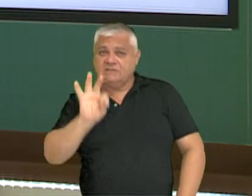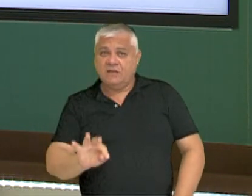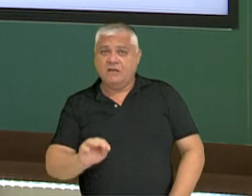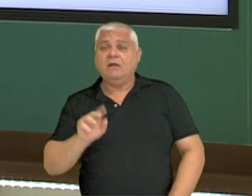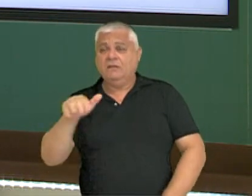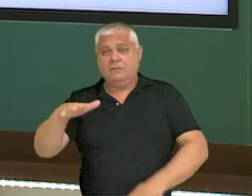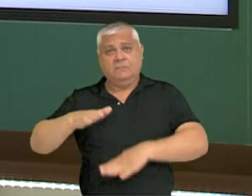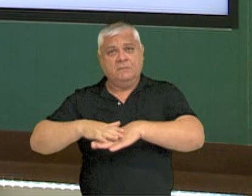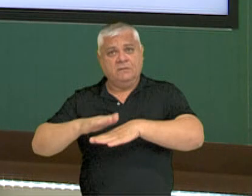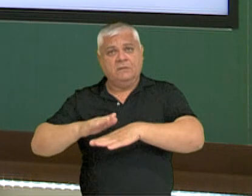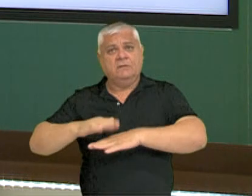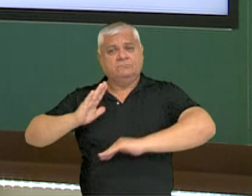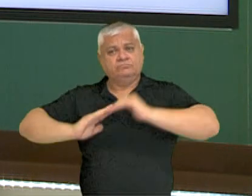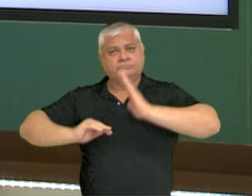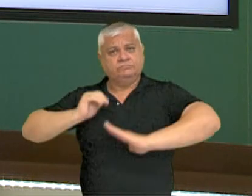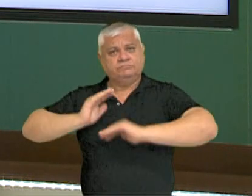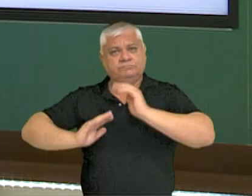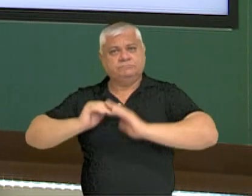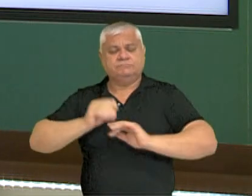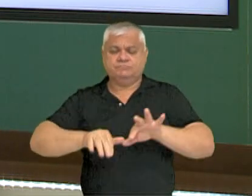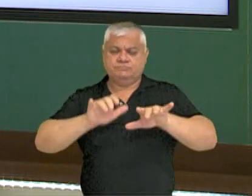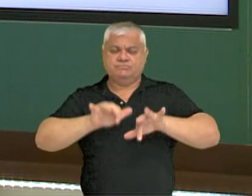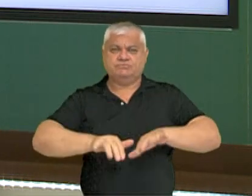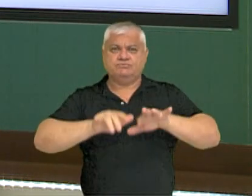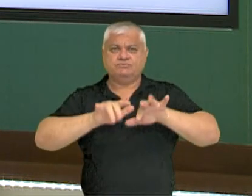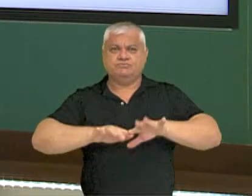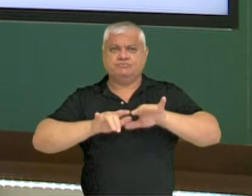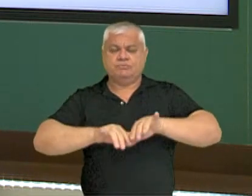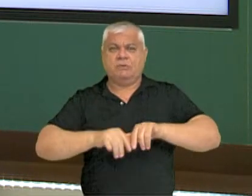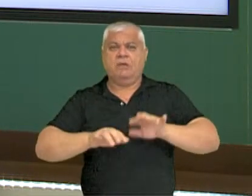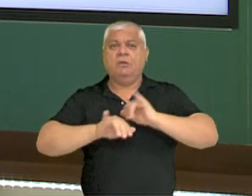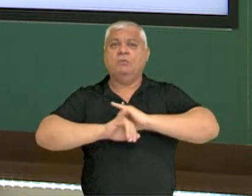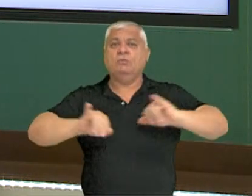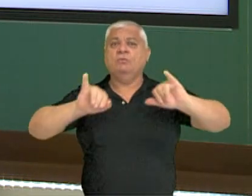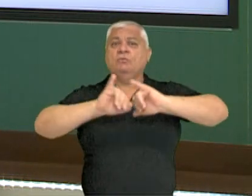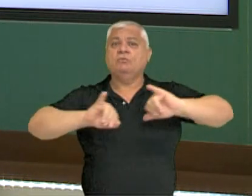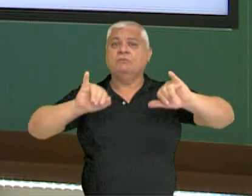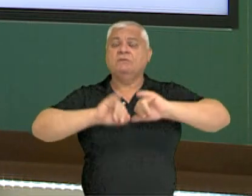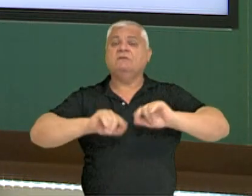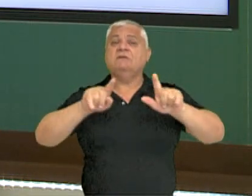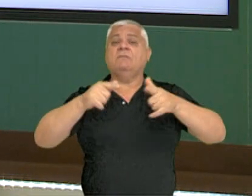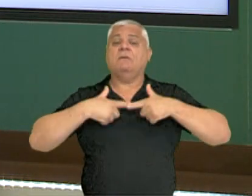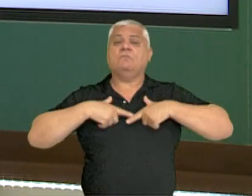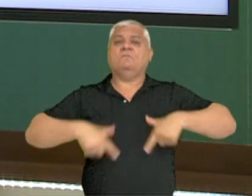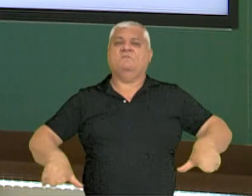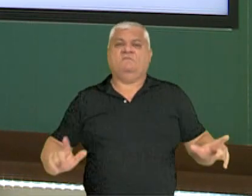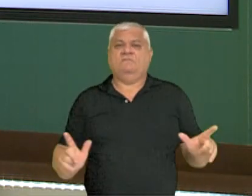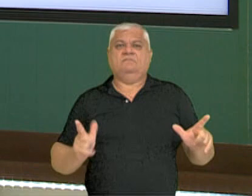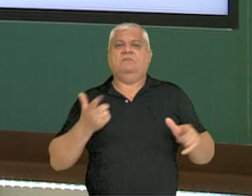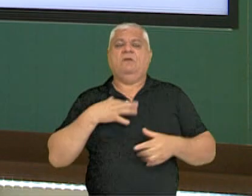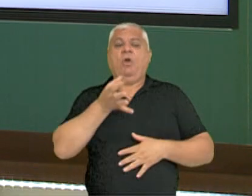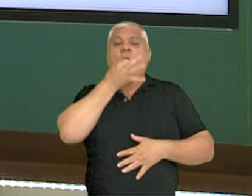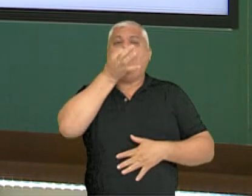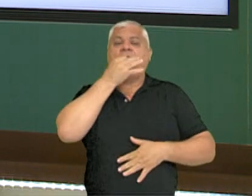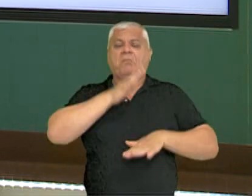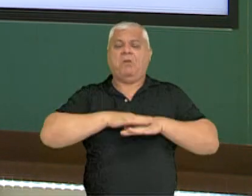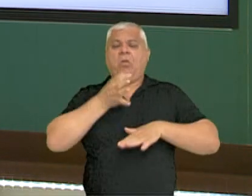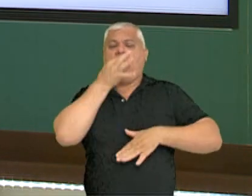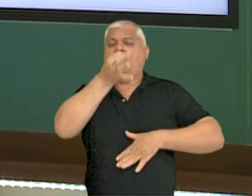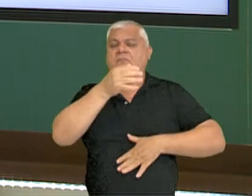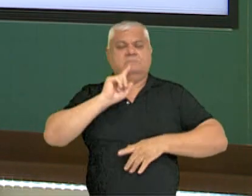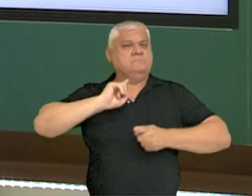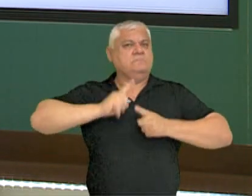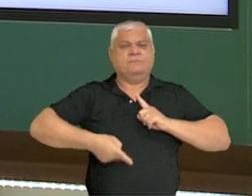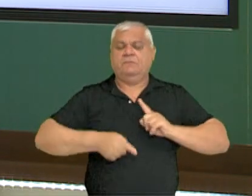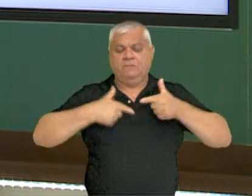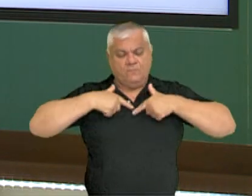eles deveriam, ao escrever uma notícia, serem o quê? Imparciais. Não colocar ali a sua opinião, o que